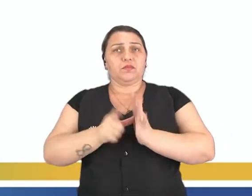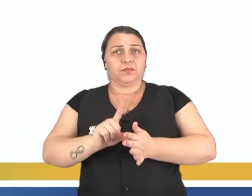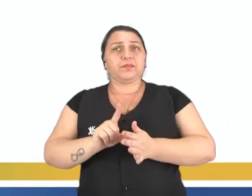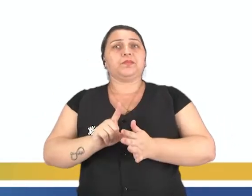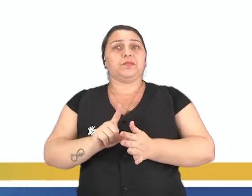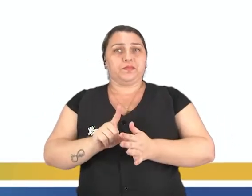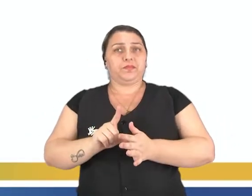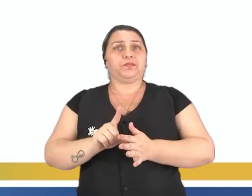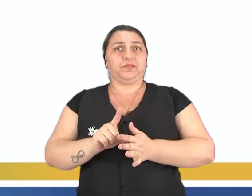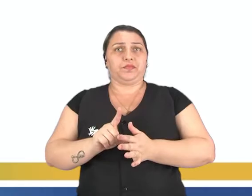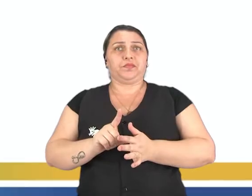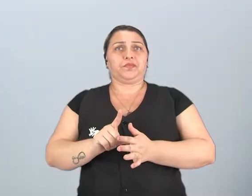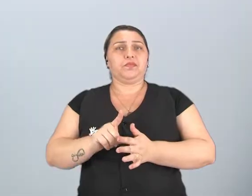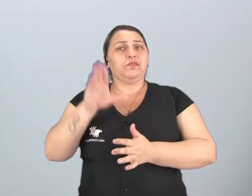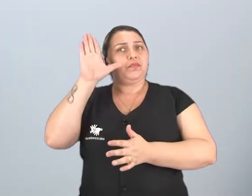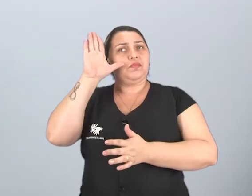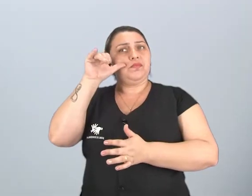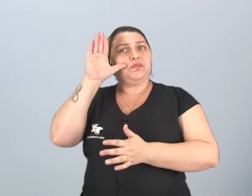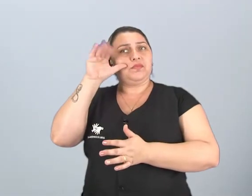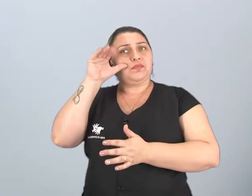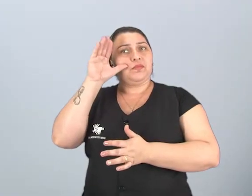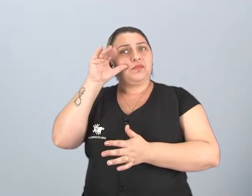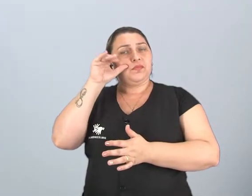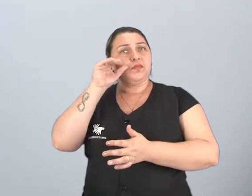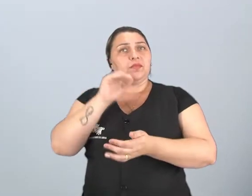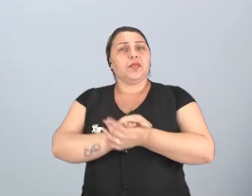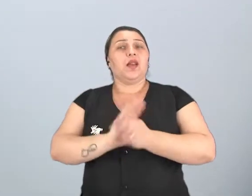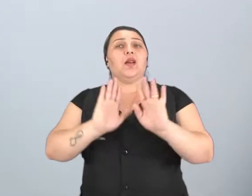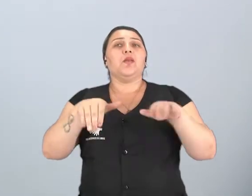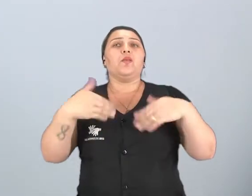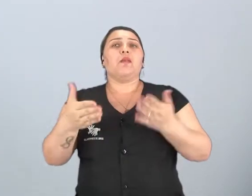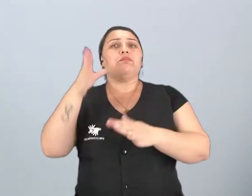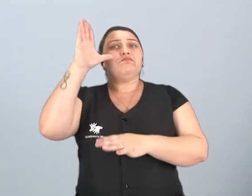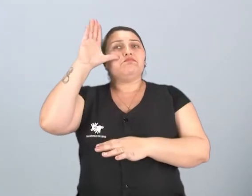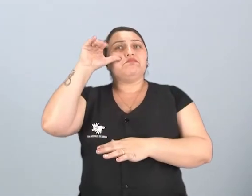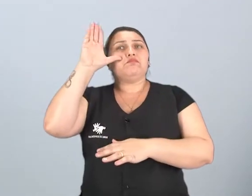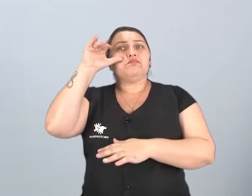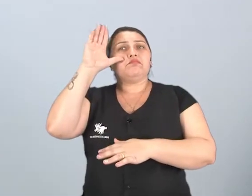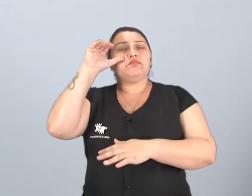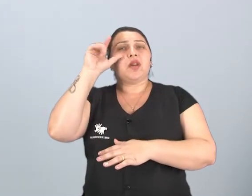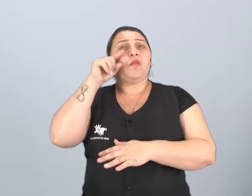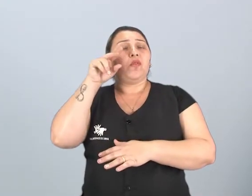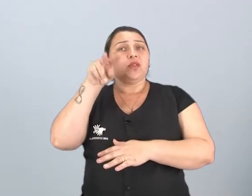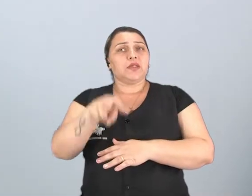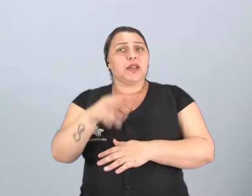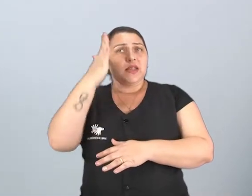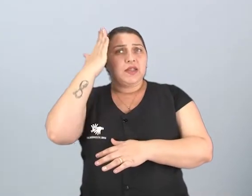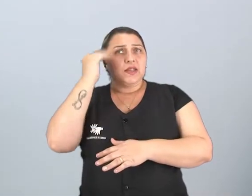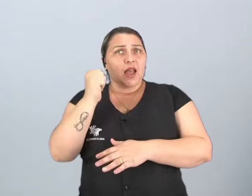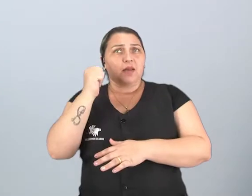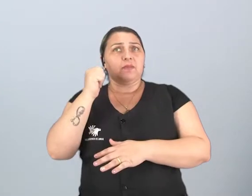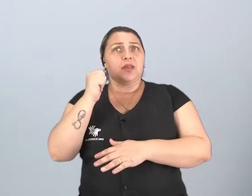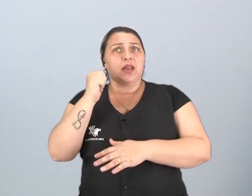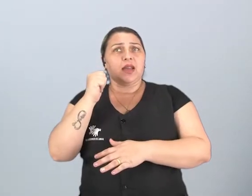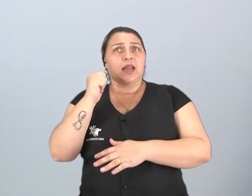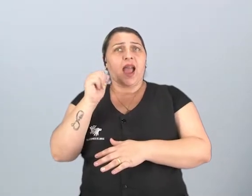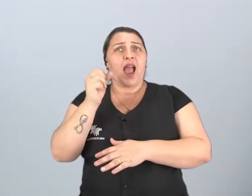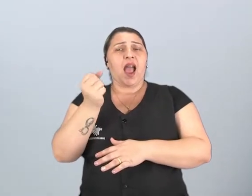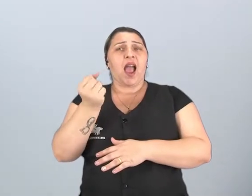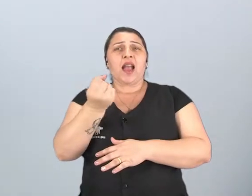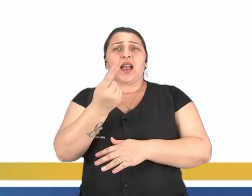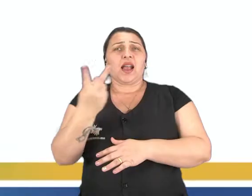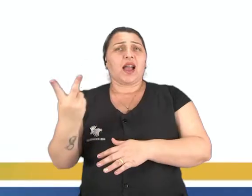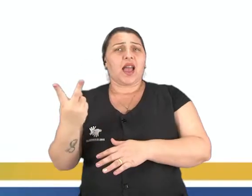antes uma curiosidade, né? Qual que é essa curiosidade? Você sabia que de cada